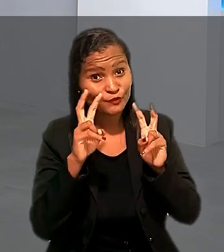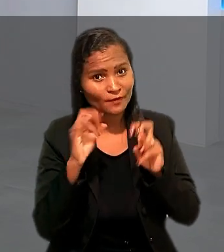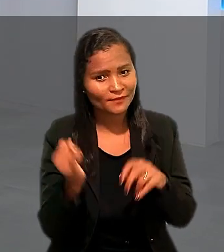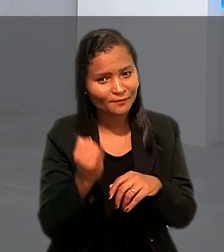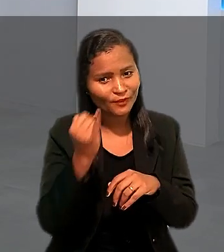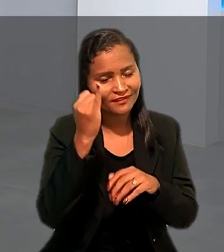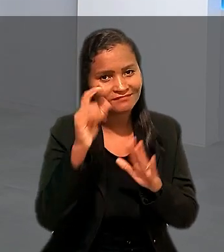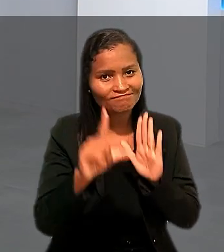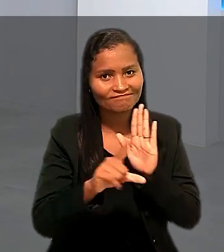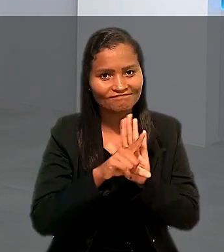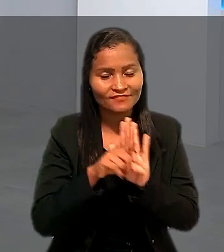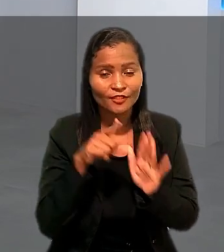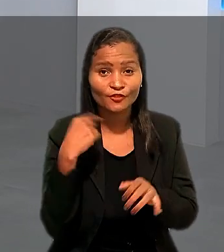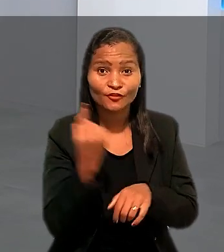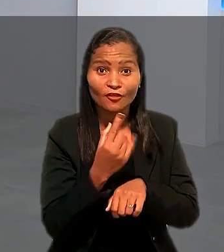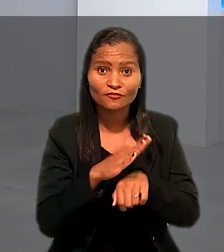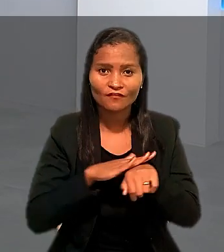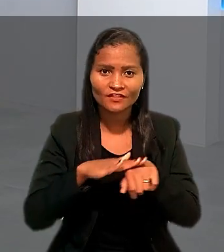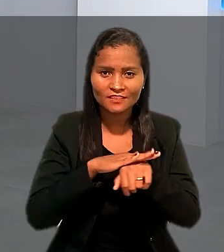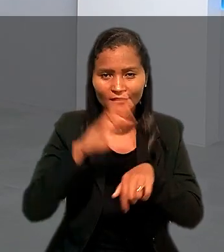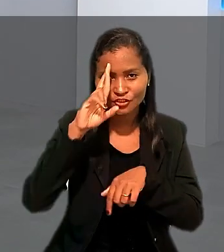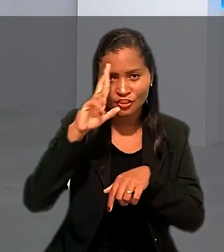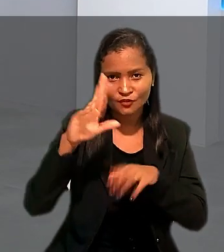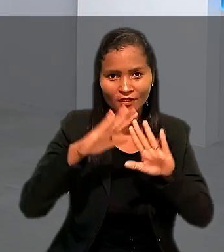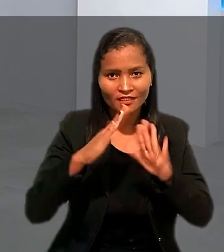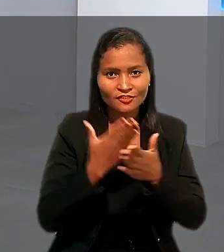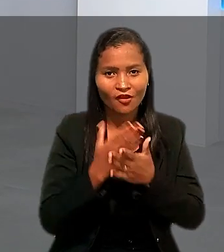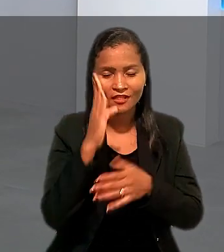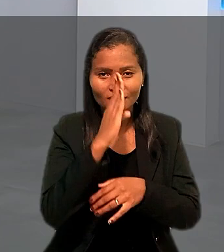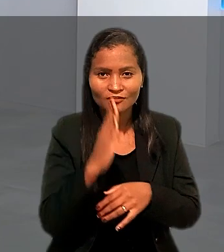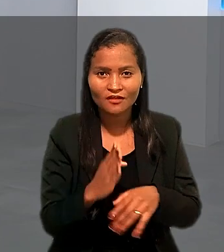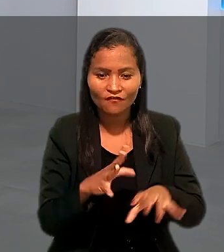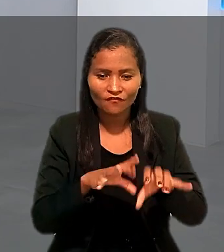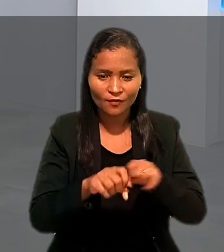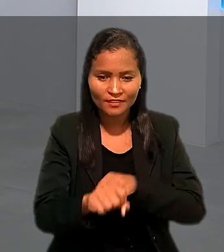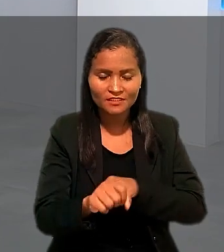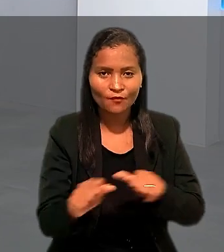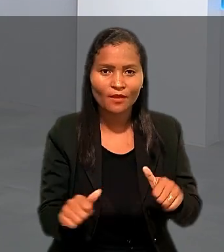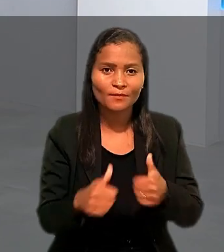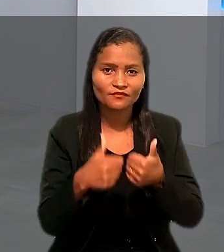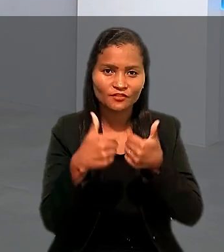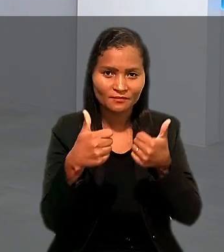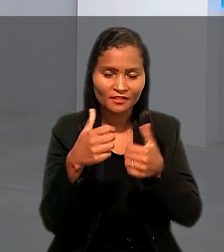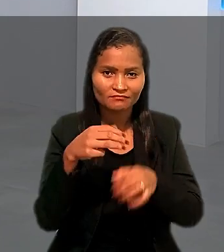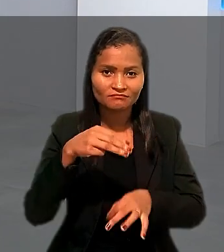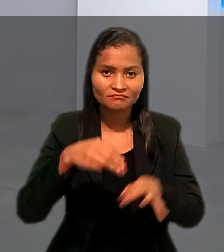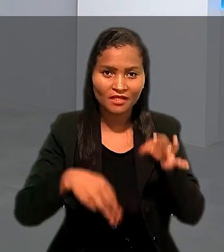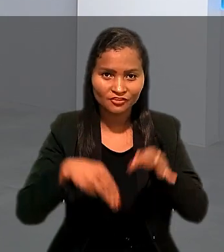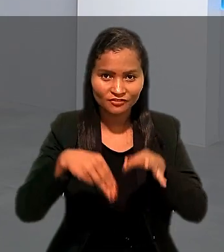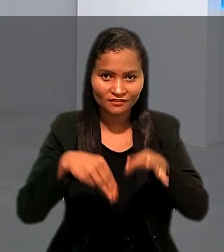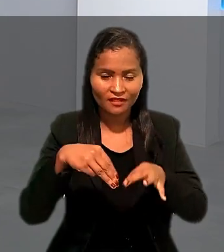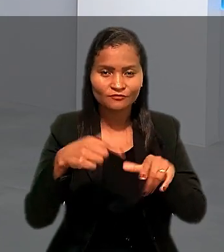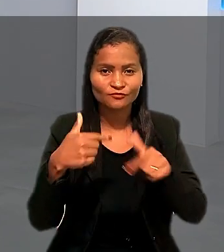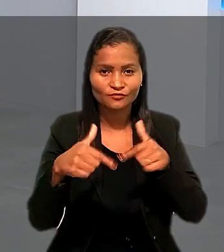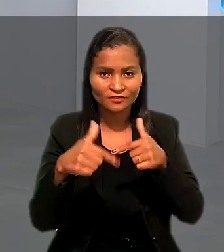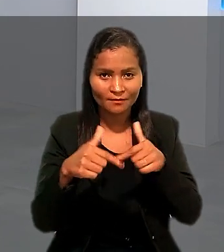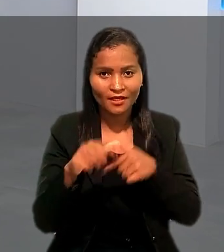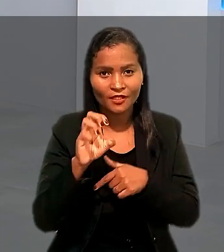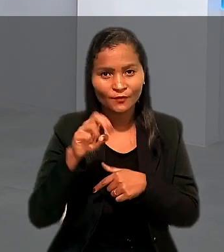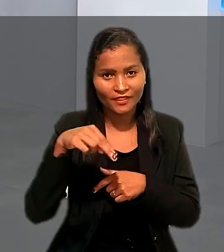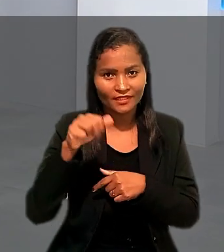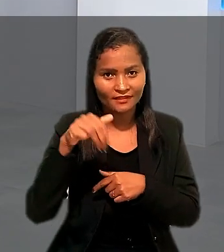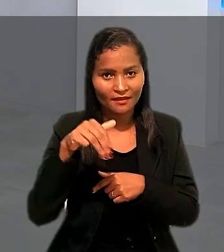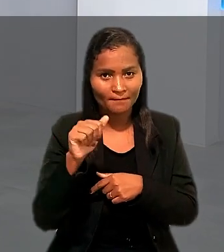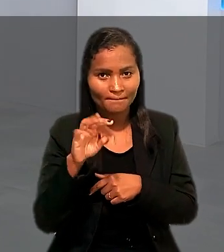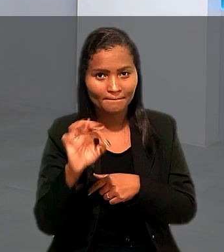a importância dessa legislação, nós conversamos com o diretor da Escola Nacional de Formação e Aperfeiçoamento de Magistrados do Trabalho,